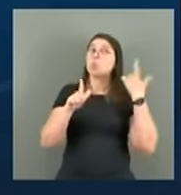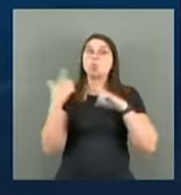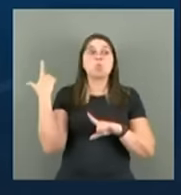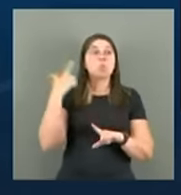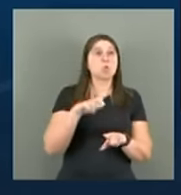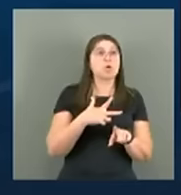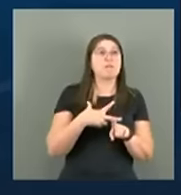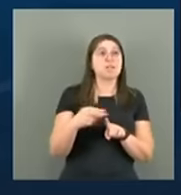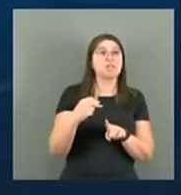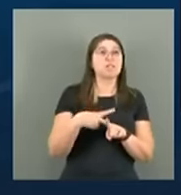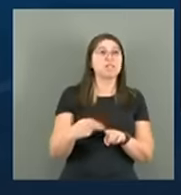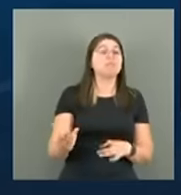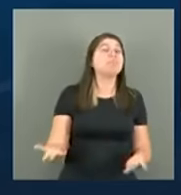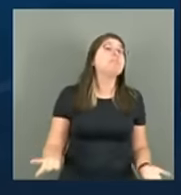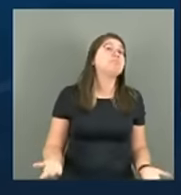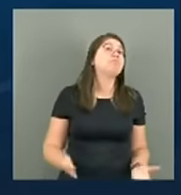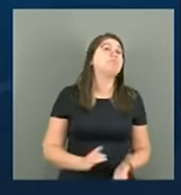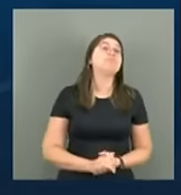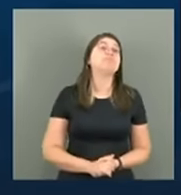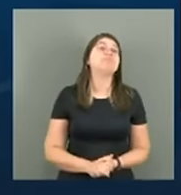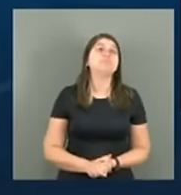Entendeu?